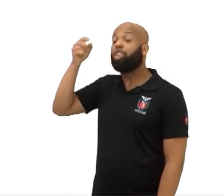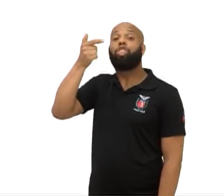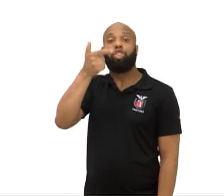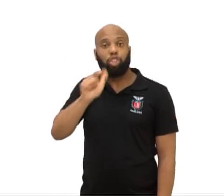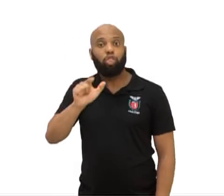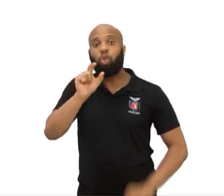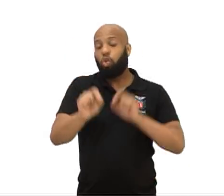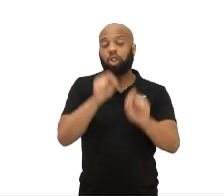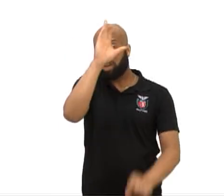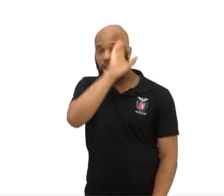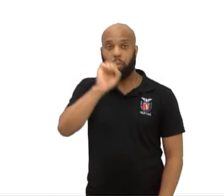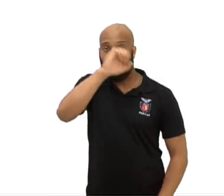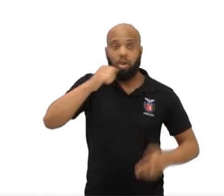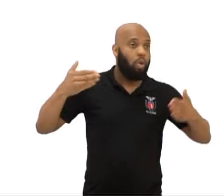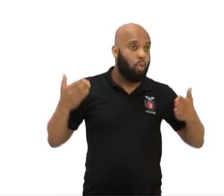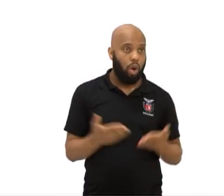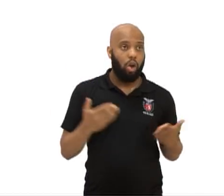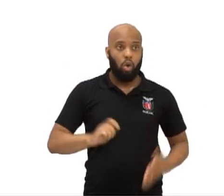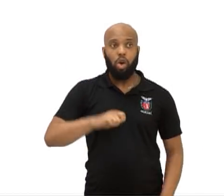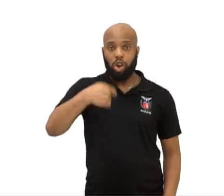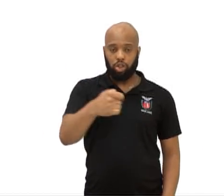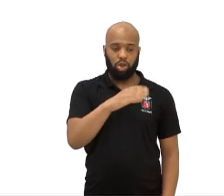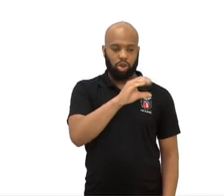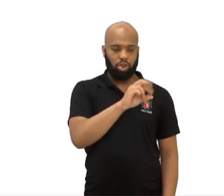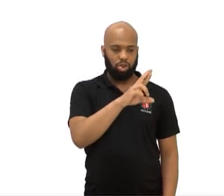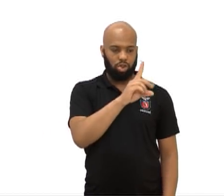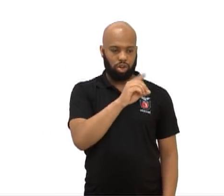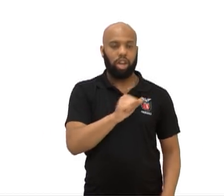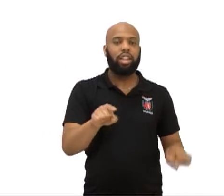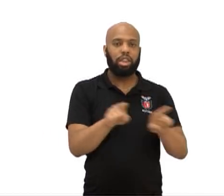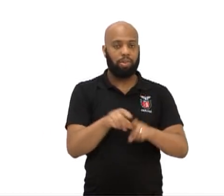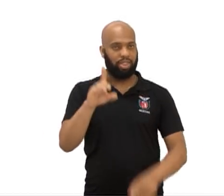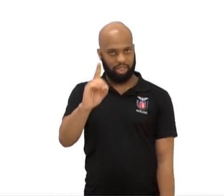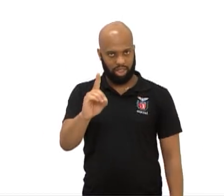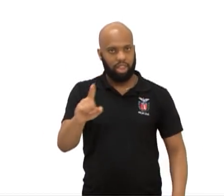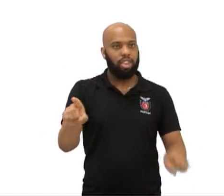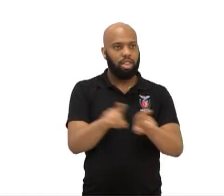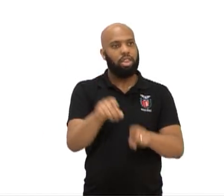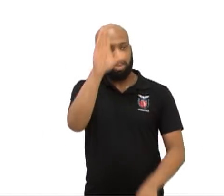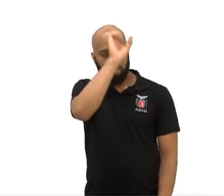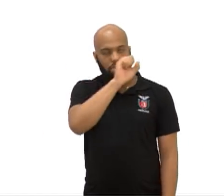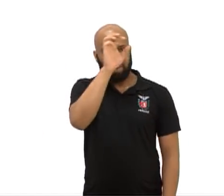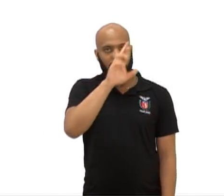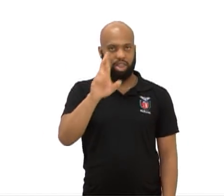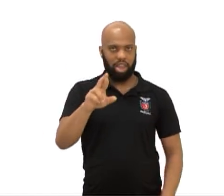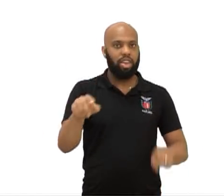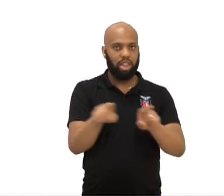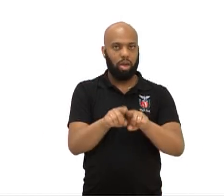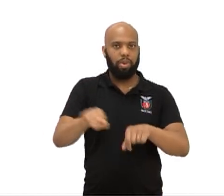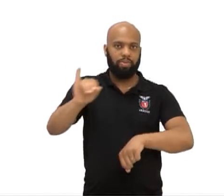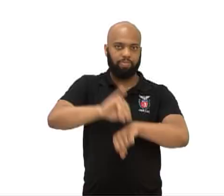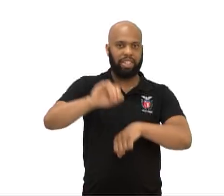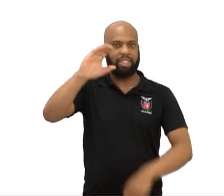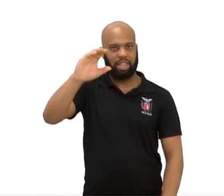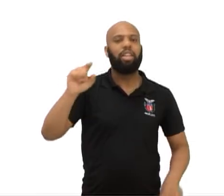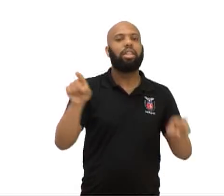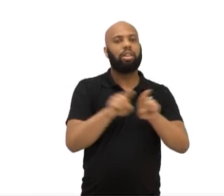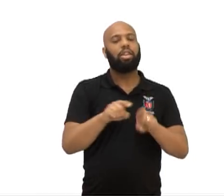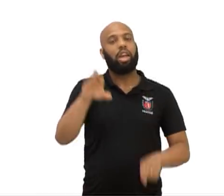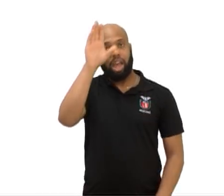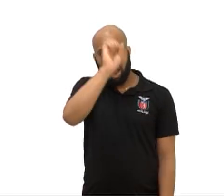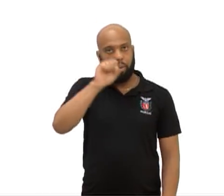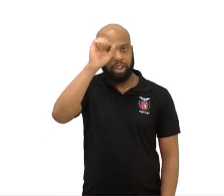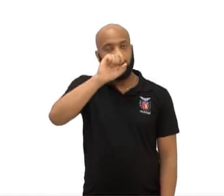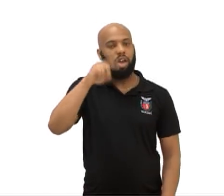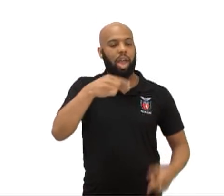nós aprendemos até aqui? Sobre a corda, o diâmetro, o raio e o centro. Então,